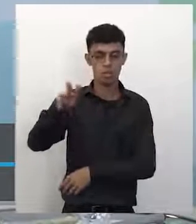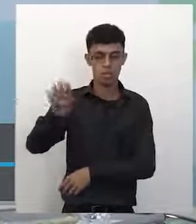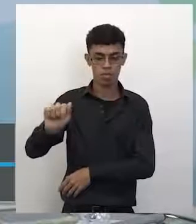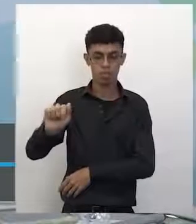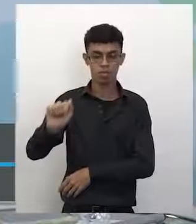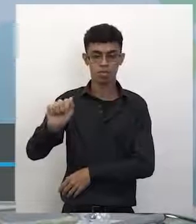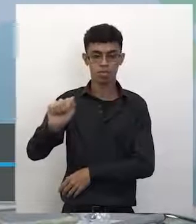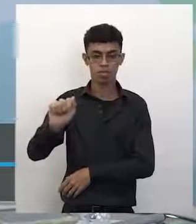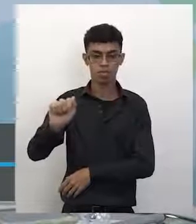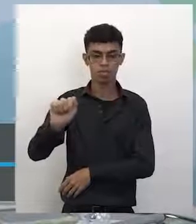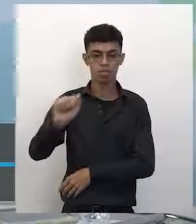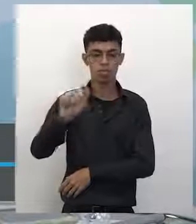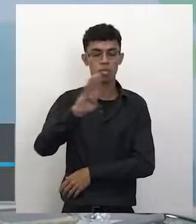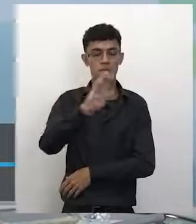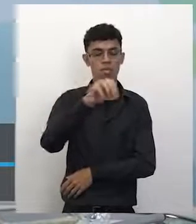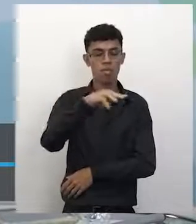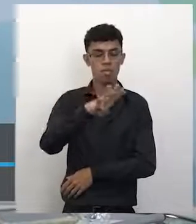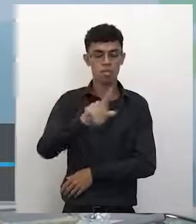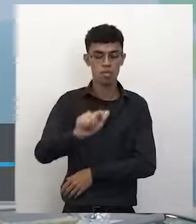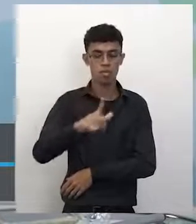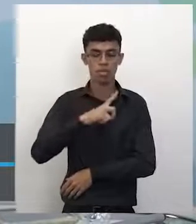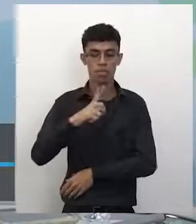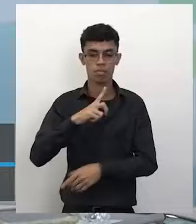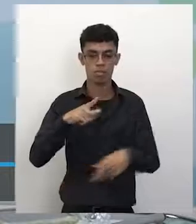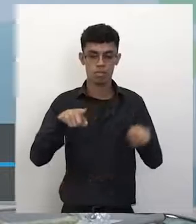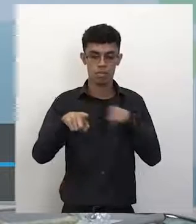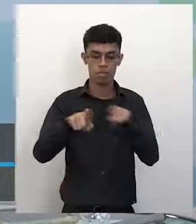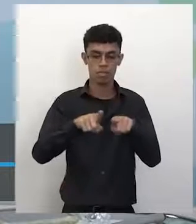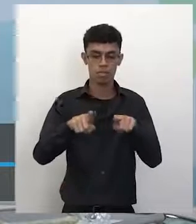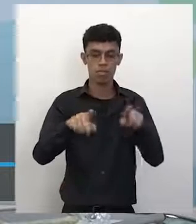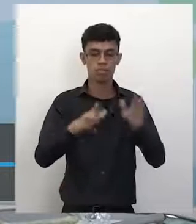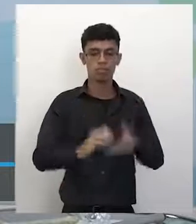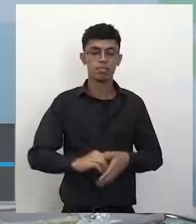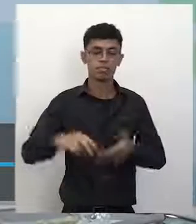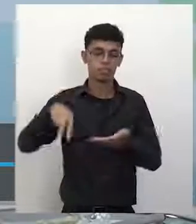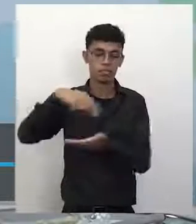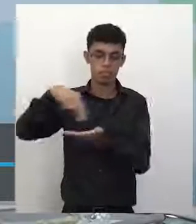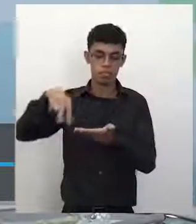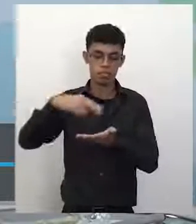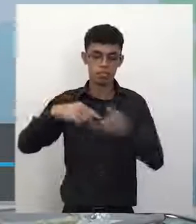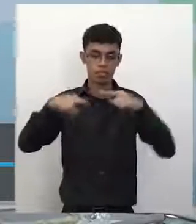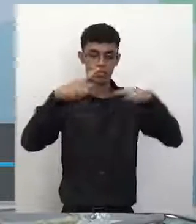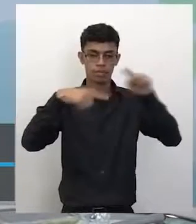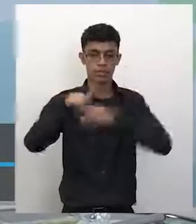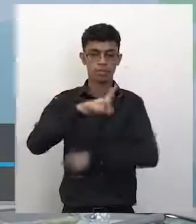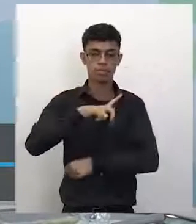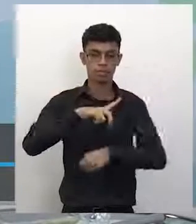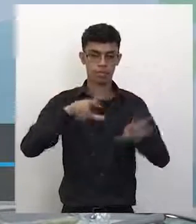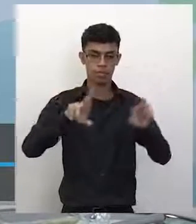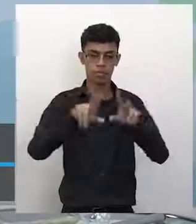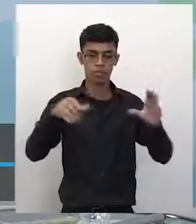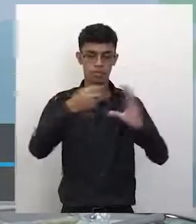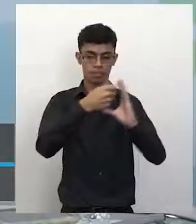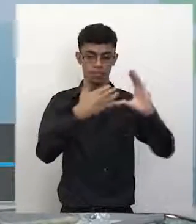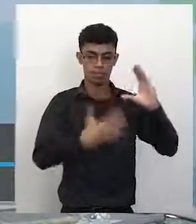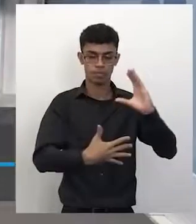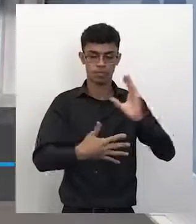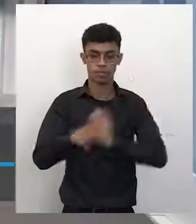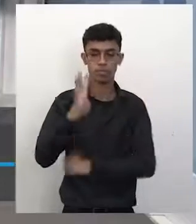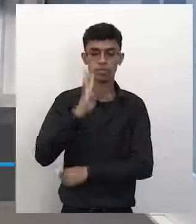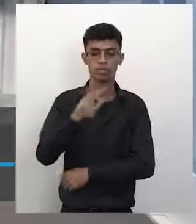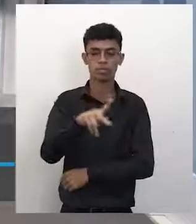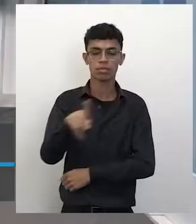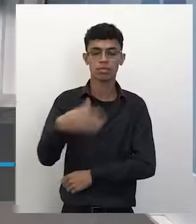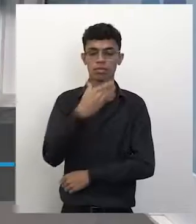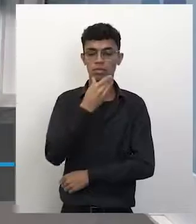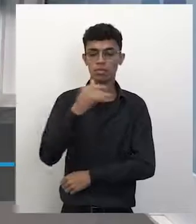bumbá tem essa concorrência aí. São estruturas cênicas e musicais que têm as suas diferenças. Isso. Legal. E aí o Pro